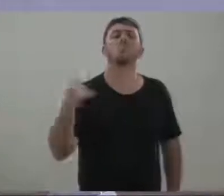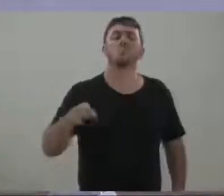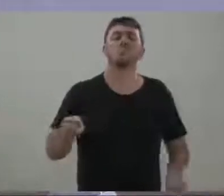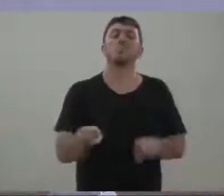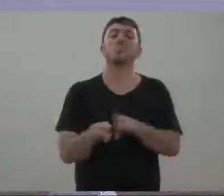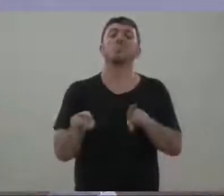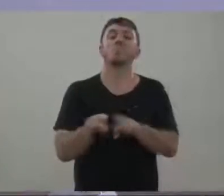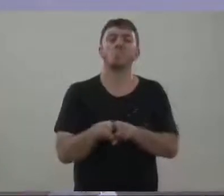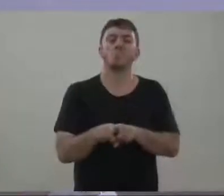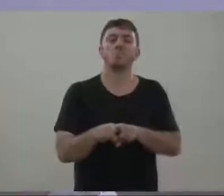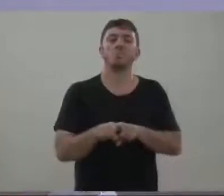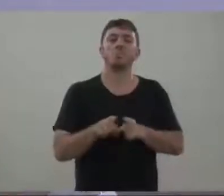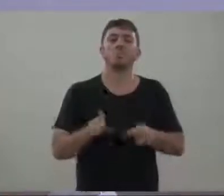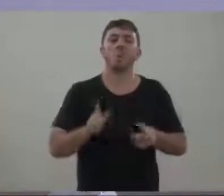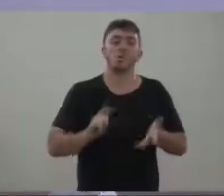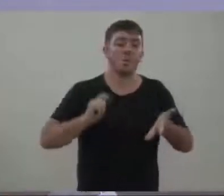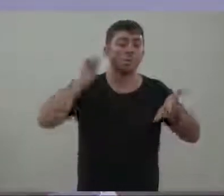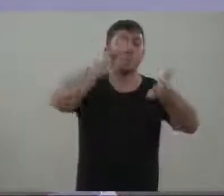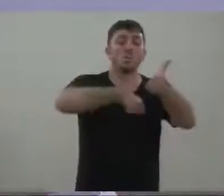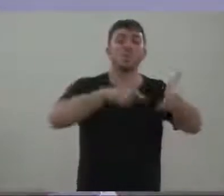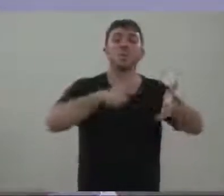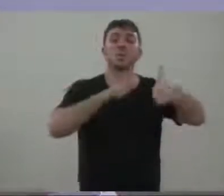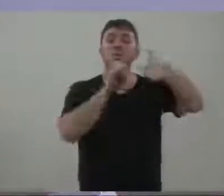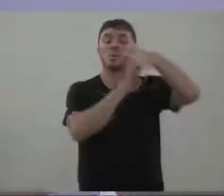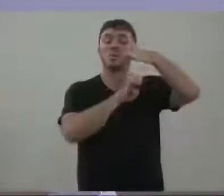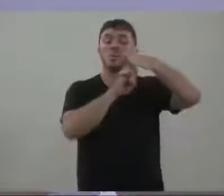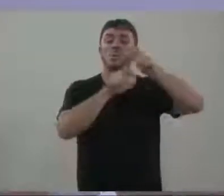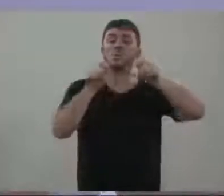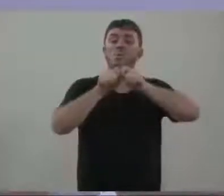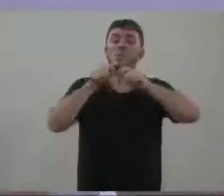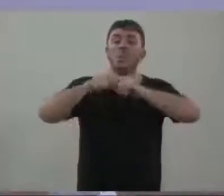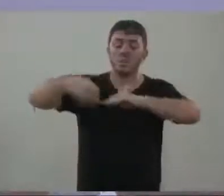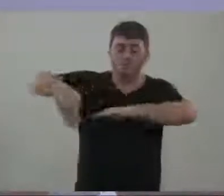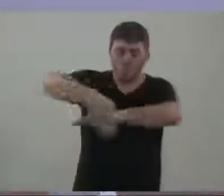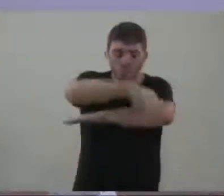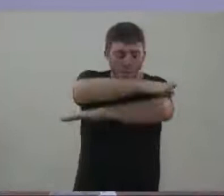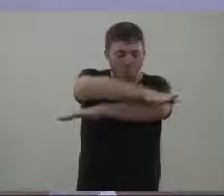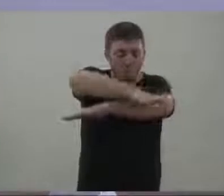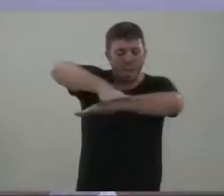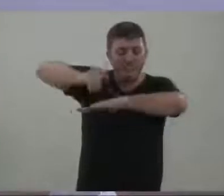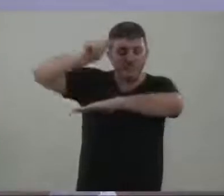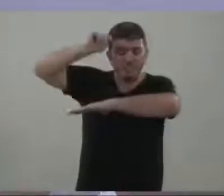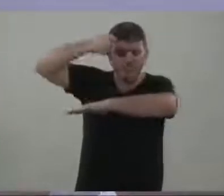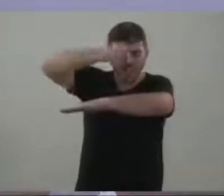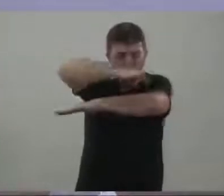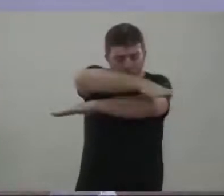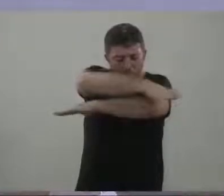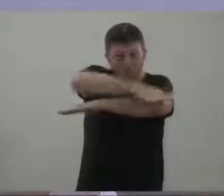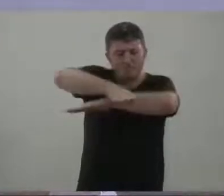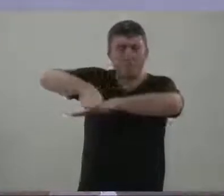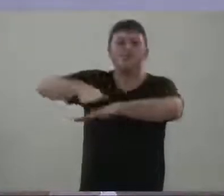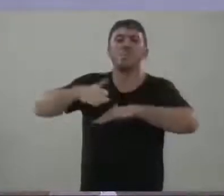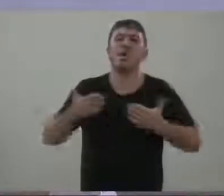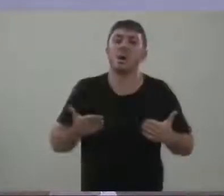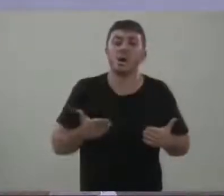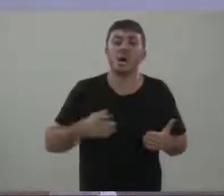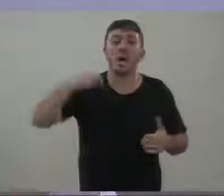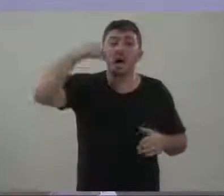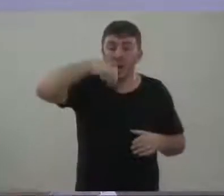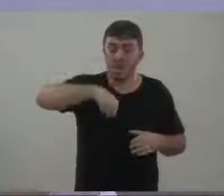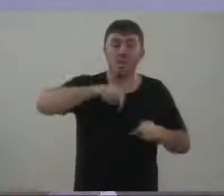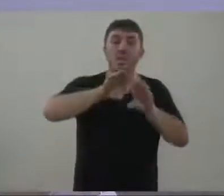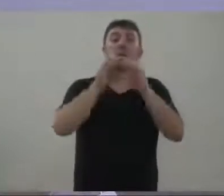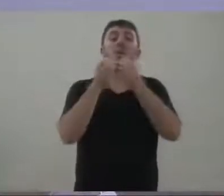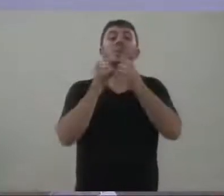propiciou, né, a contratação de uma empresa para fazer o recapeamento em diversas vias do município. Passou-se por essa casa aqui